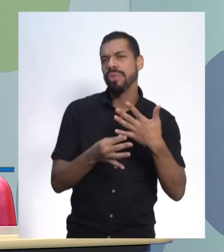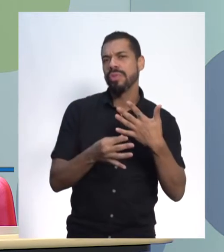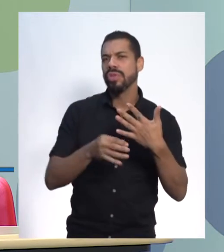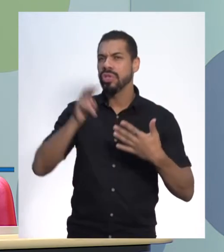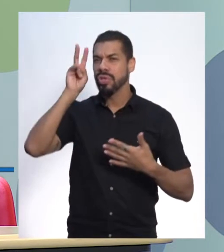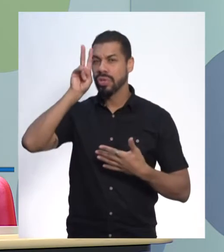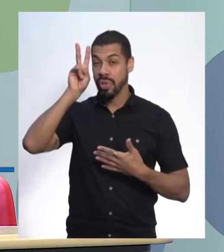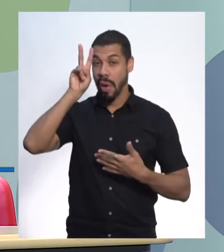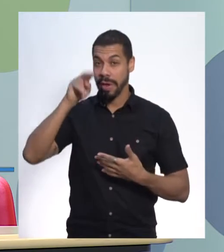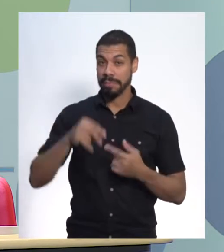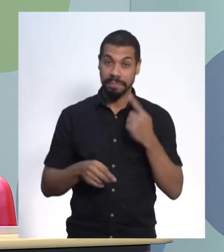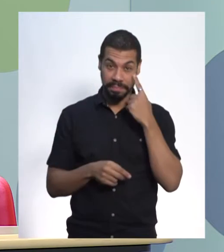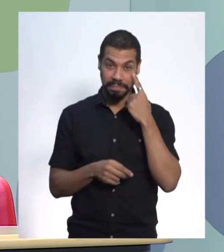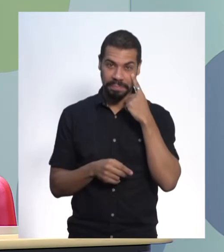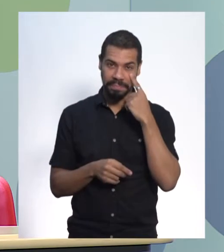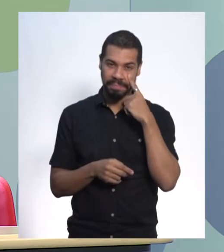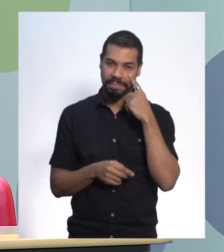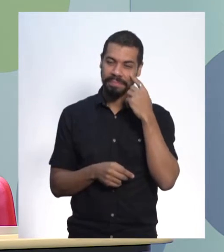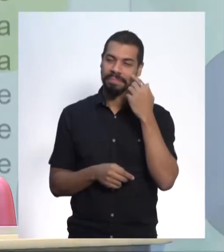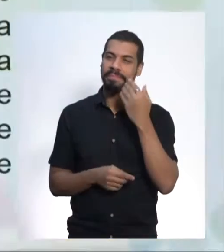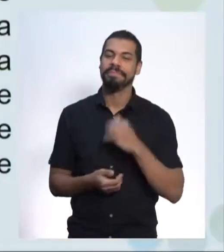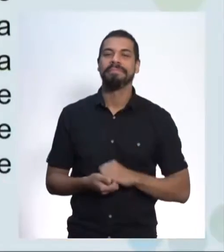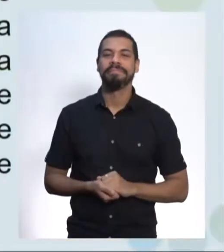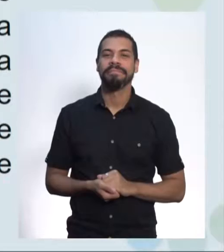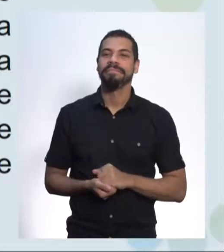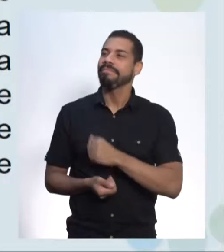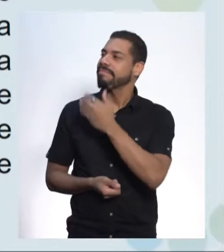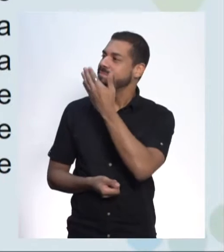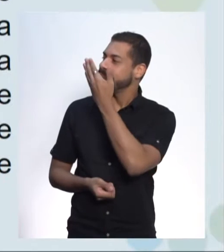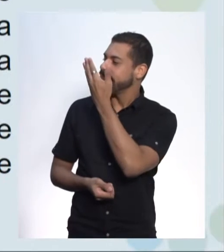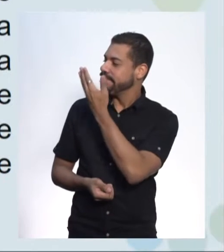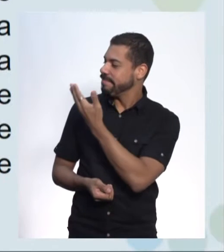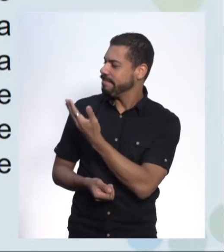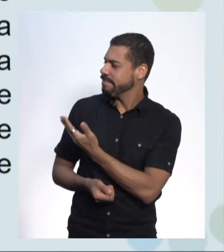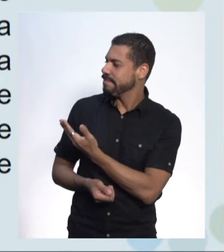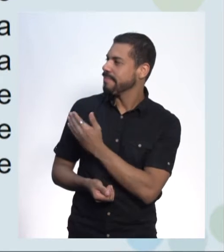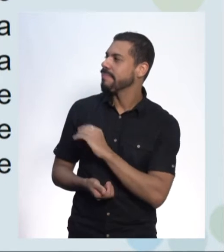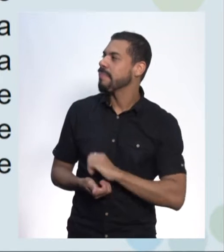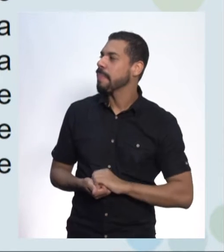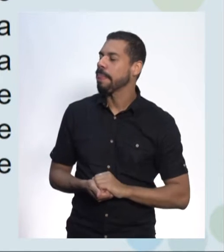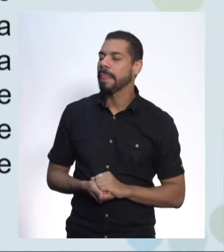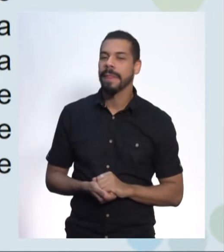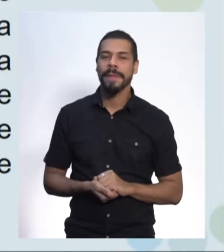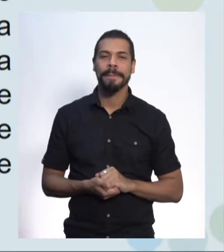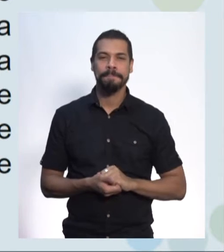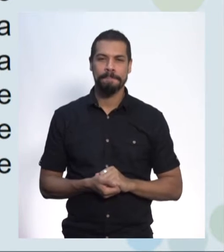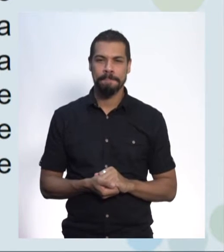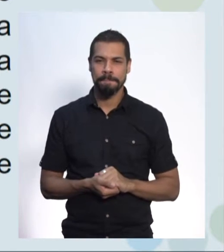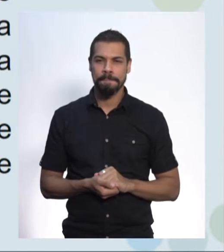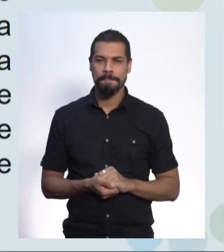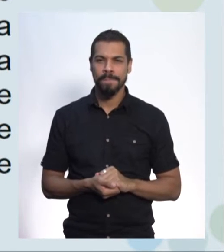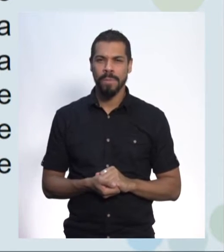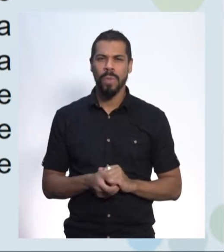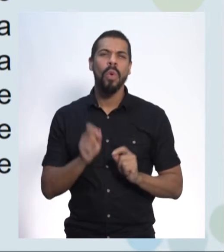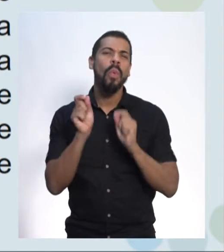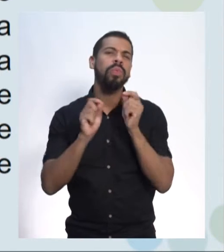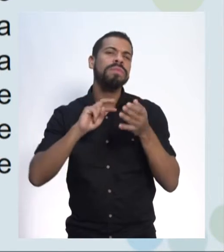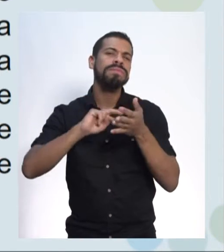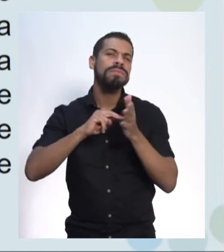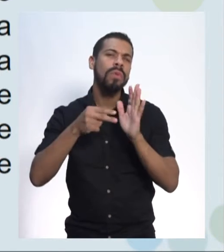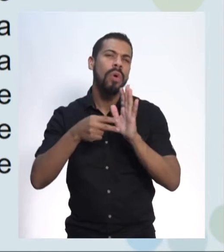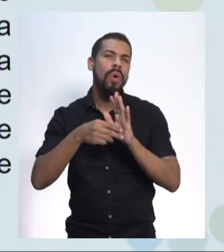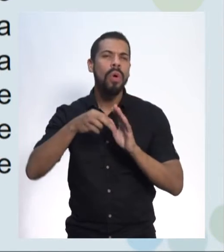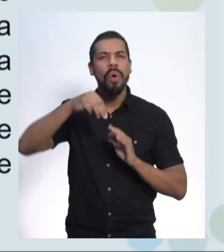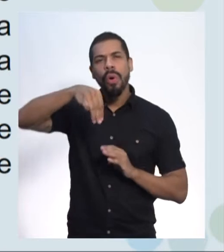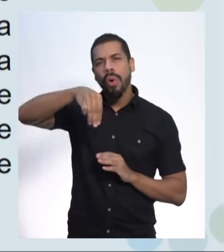agora na tela o monomito. Né? O que seria um monomito? Campbell define assim. Em